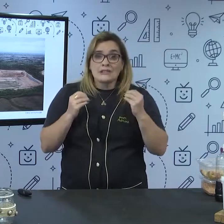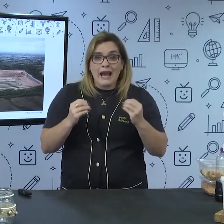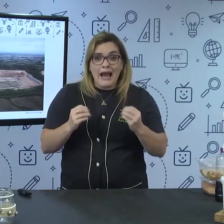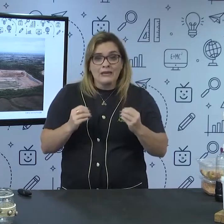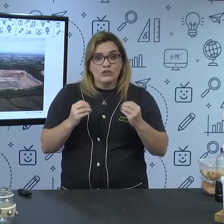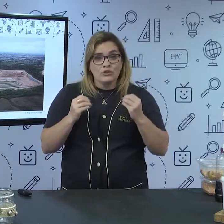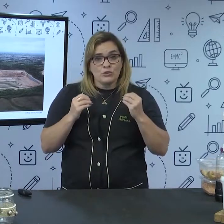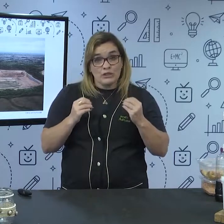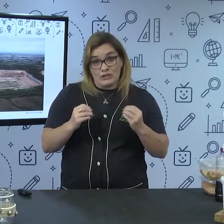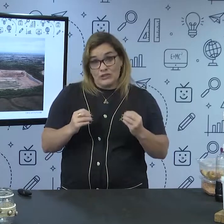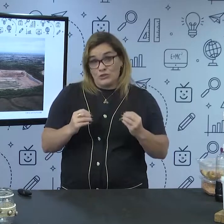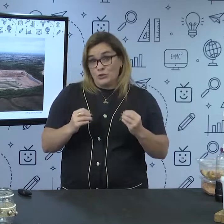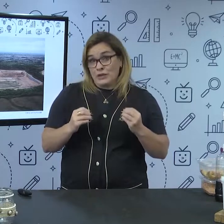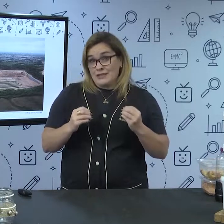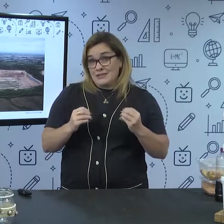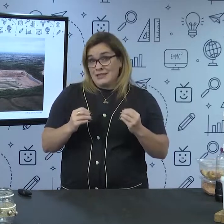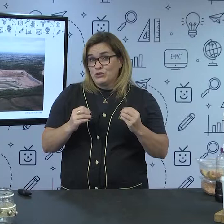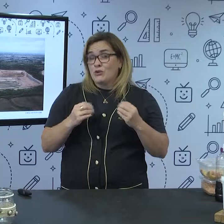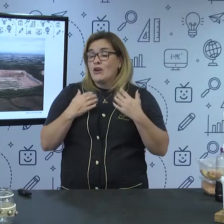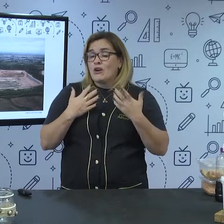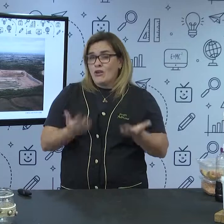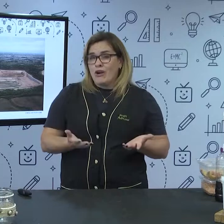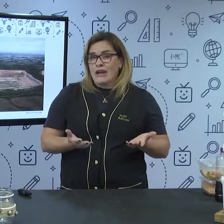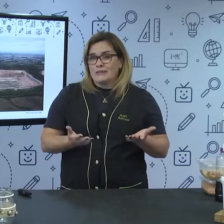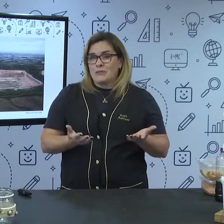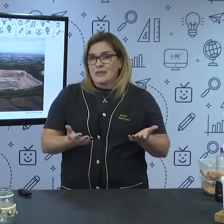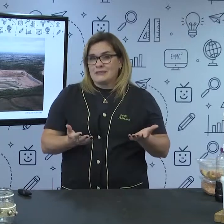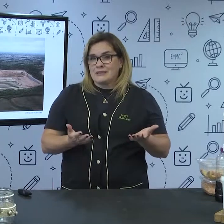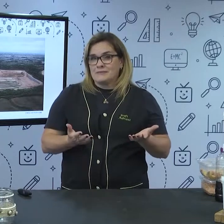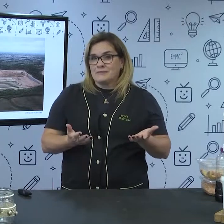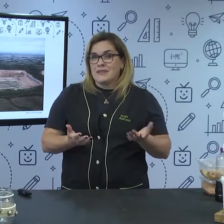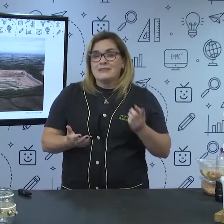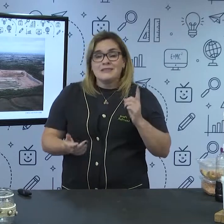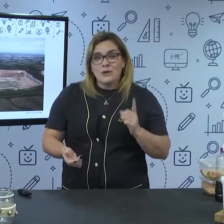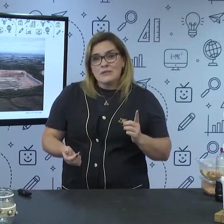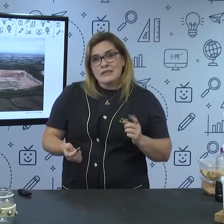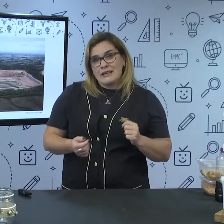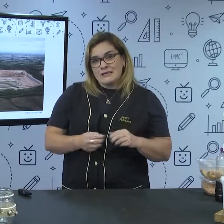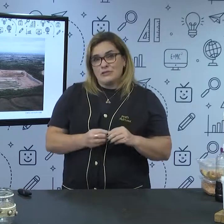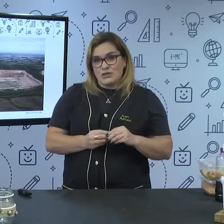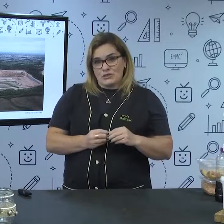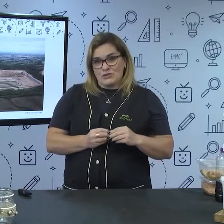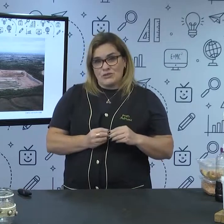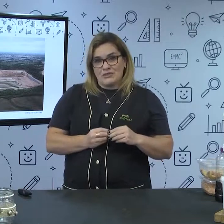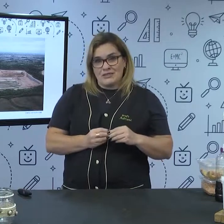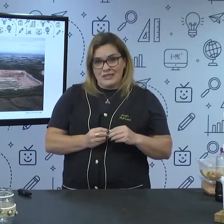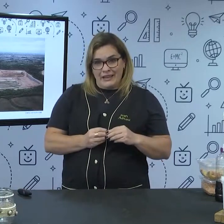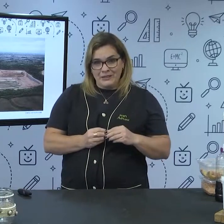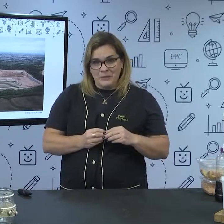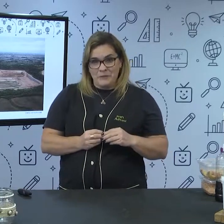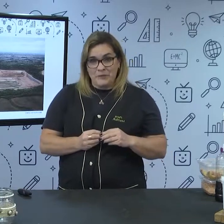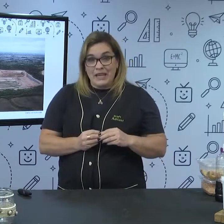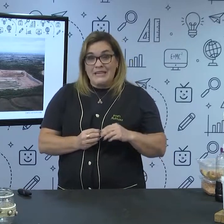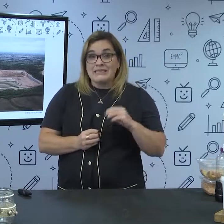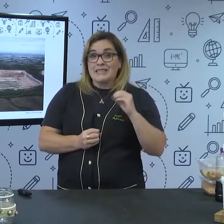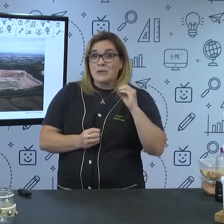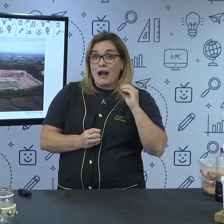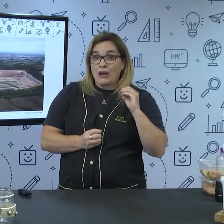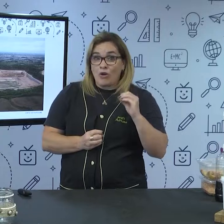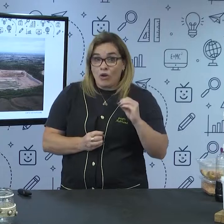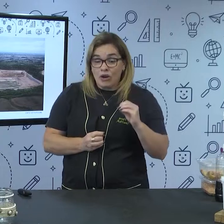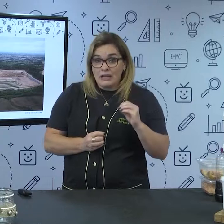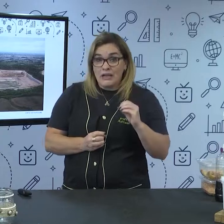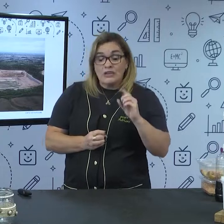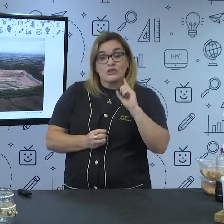o descarte do resíduo corretamente. Não esqueçam disso, certo?